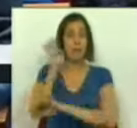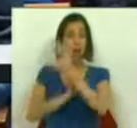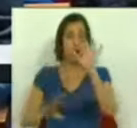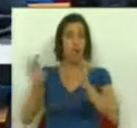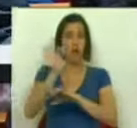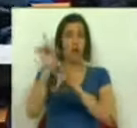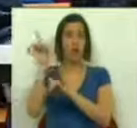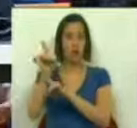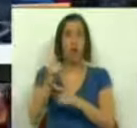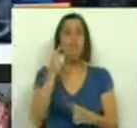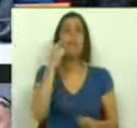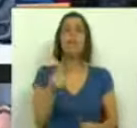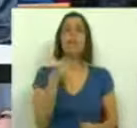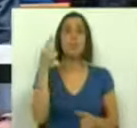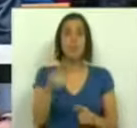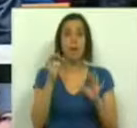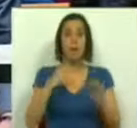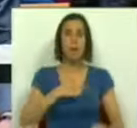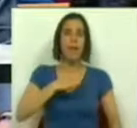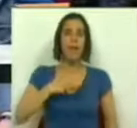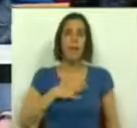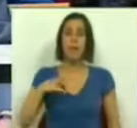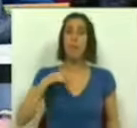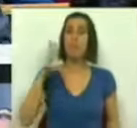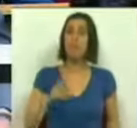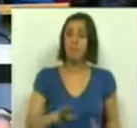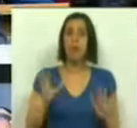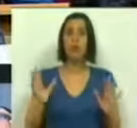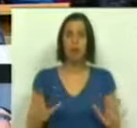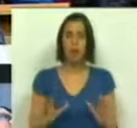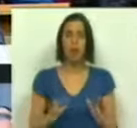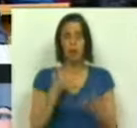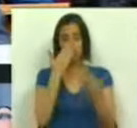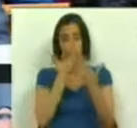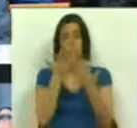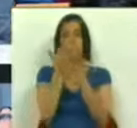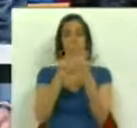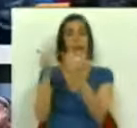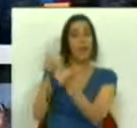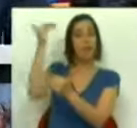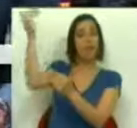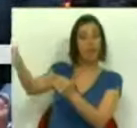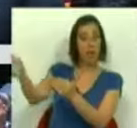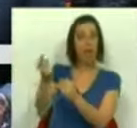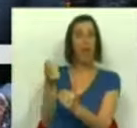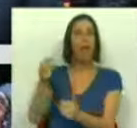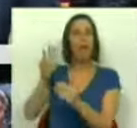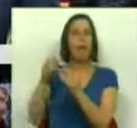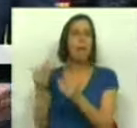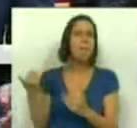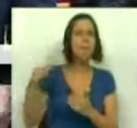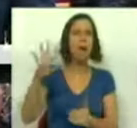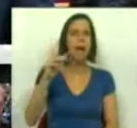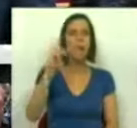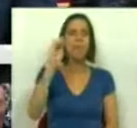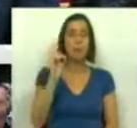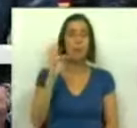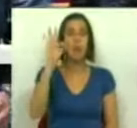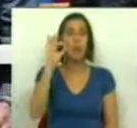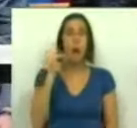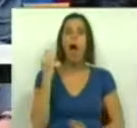europeias e muito particularmente também as empresas portuguesas enfrentam no mercado externo taxas superiores a